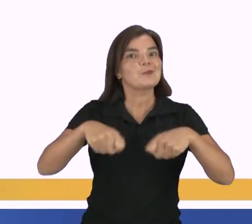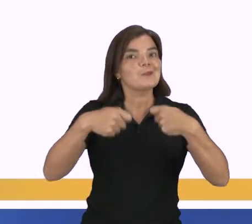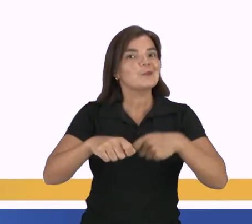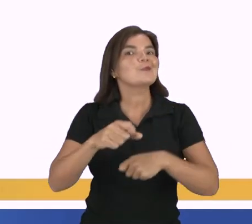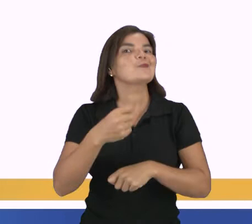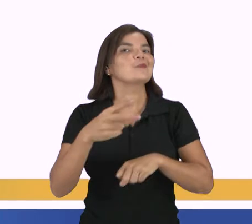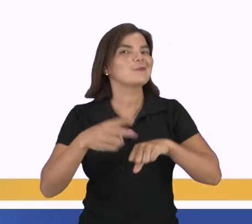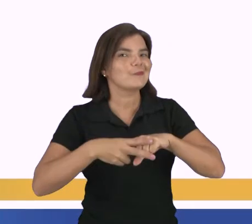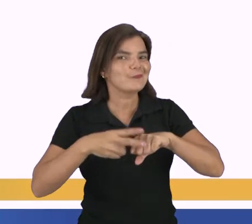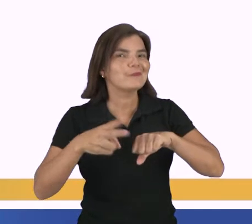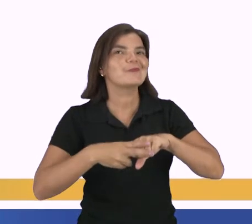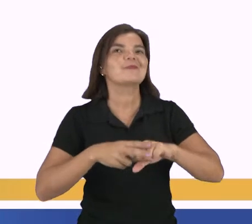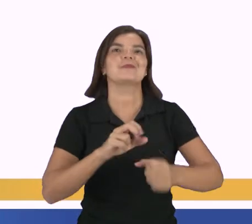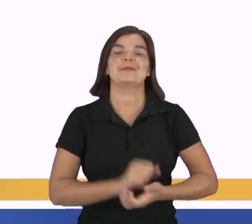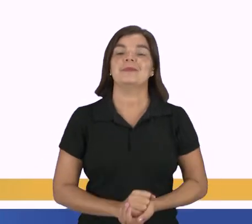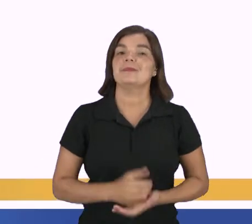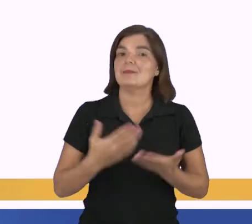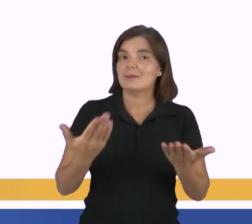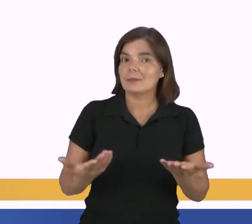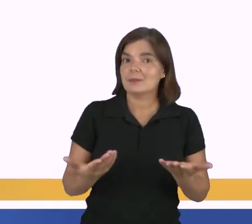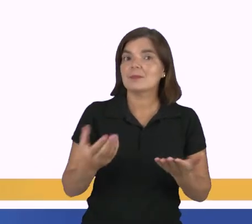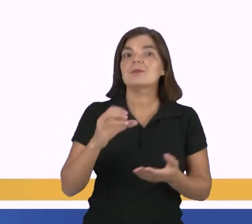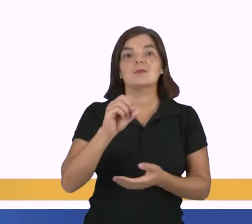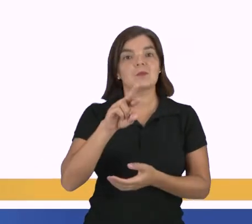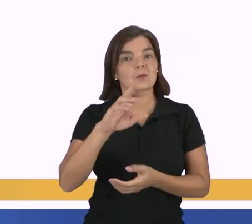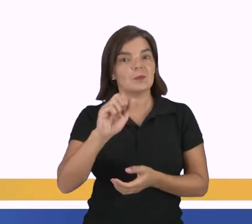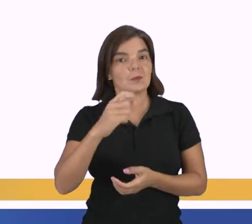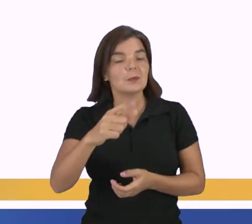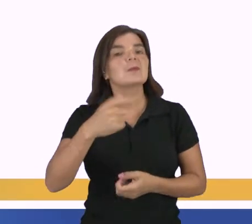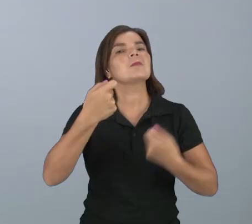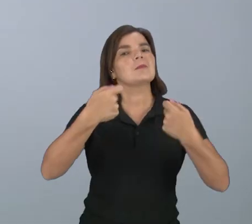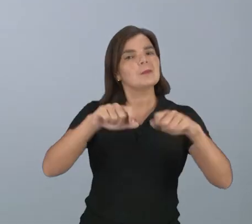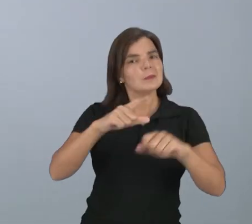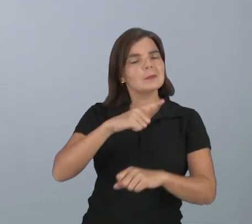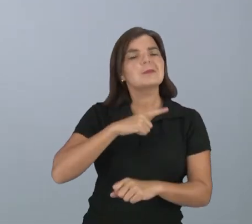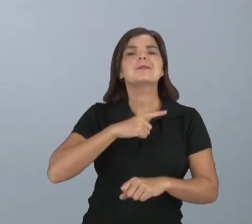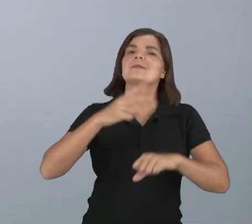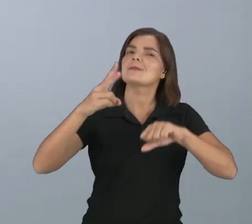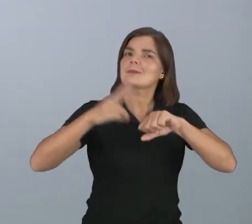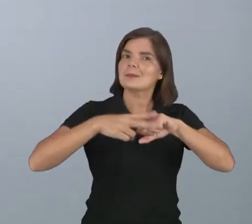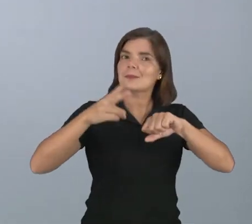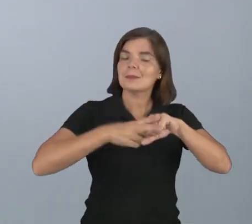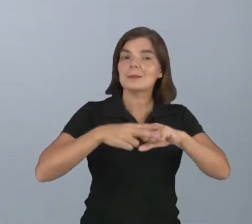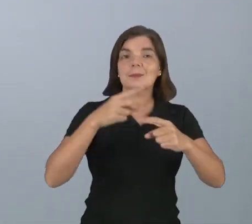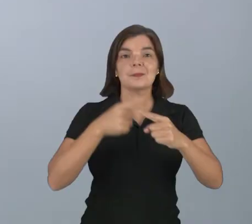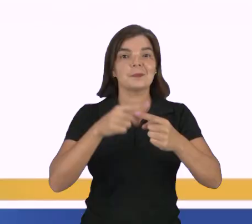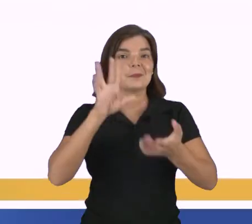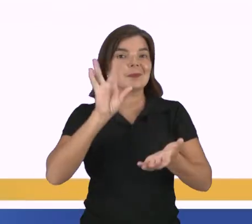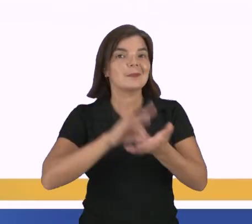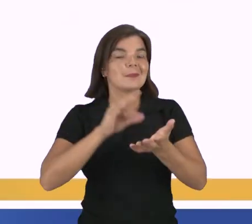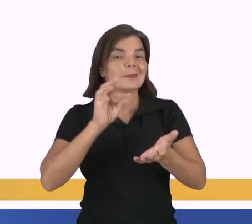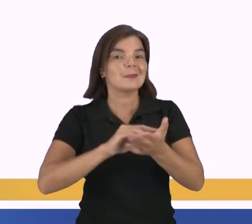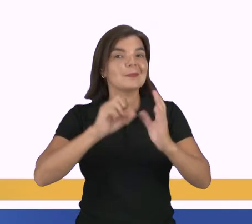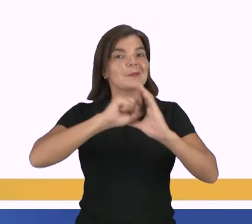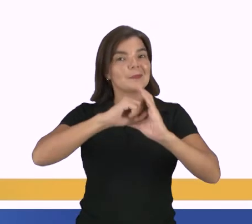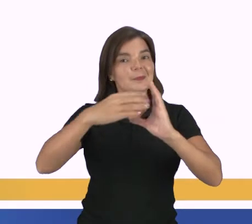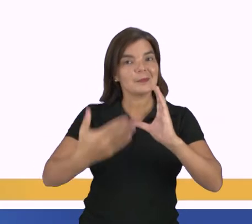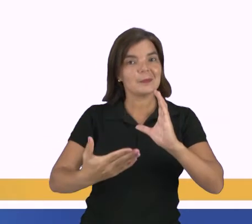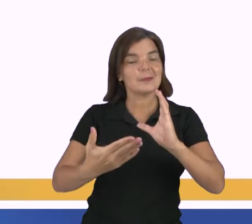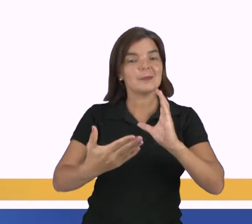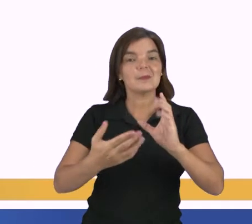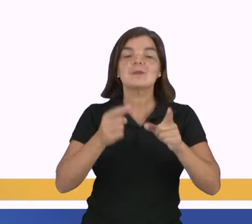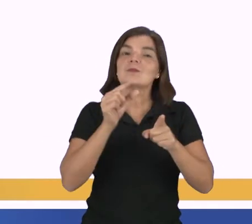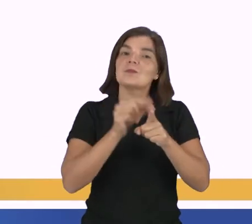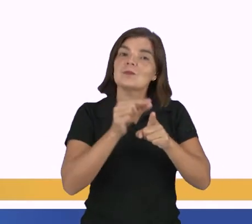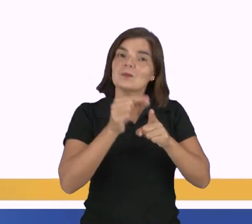presença de um verbo. Então, na oração, nós temos que ter um verbo. E, na verdade, a oração ela é caracterizada